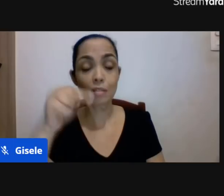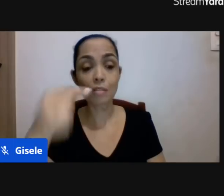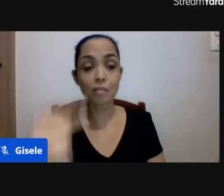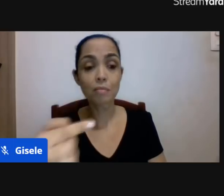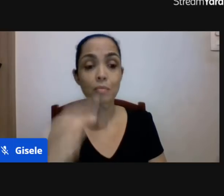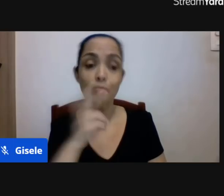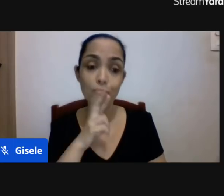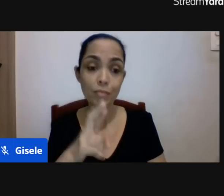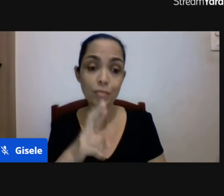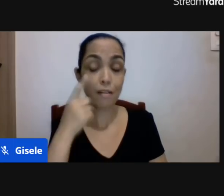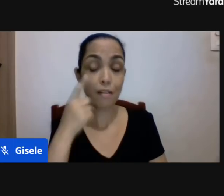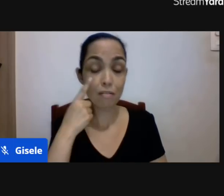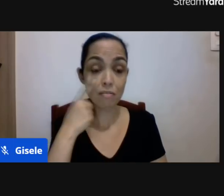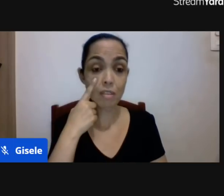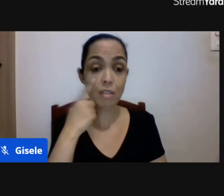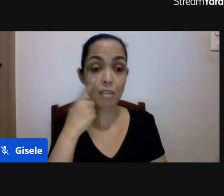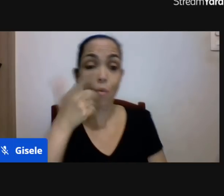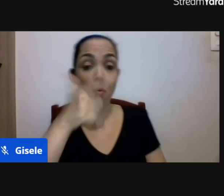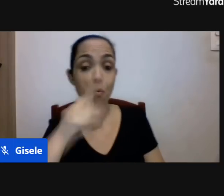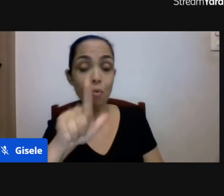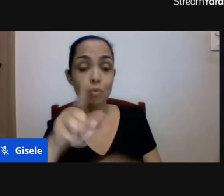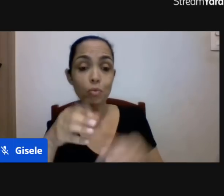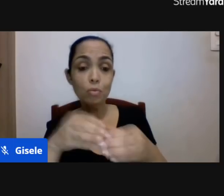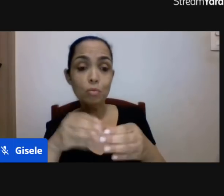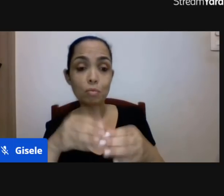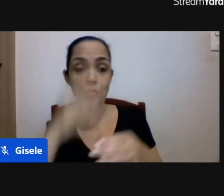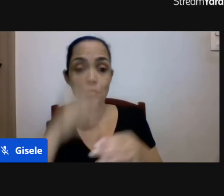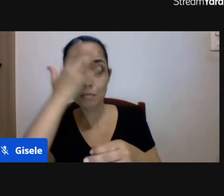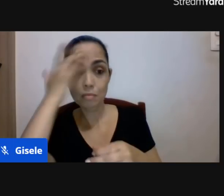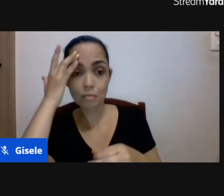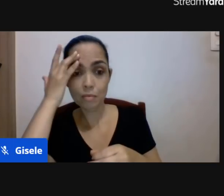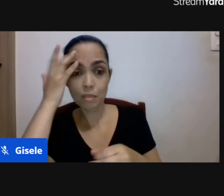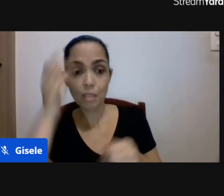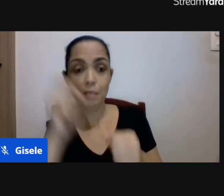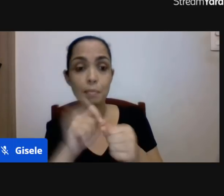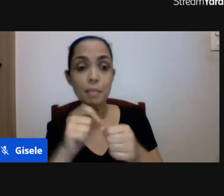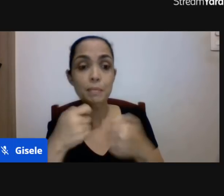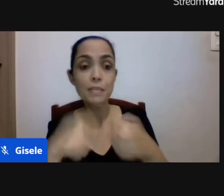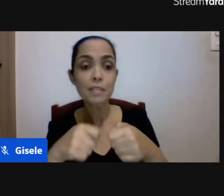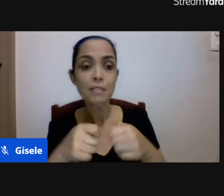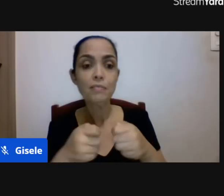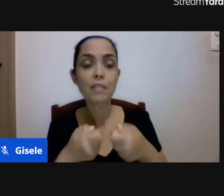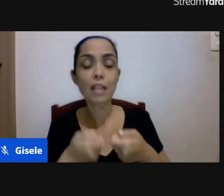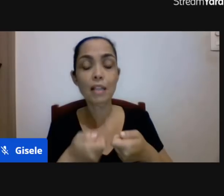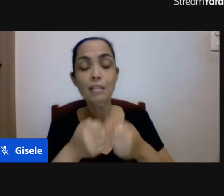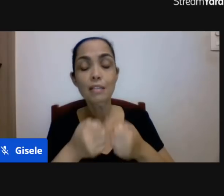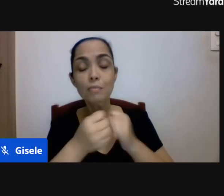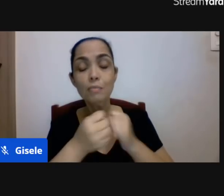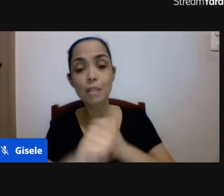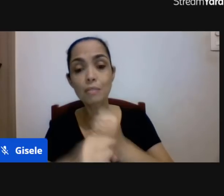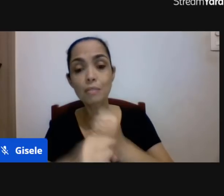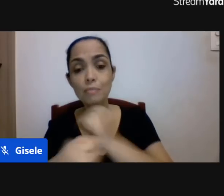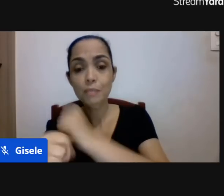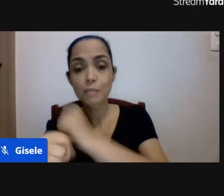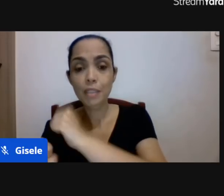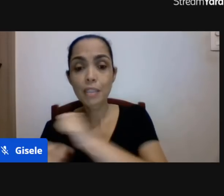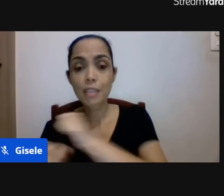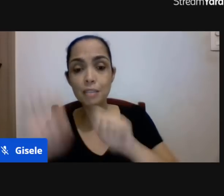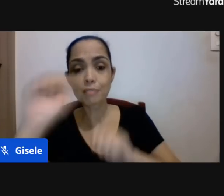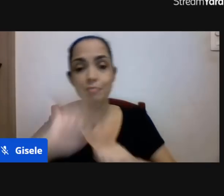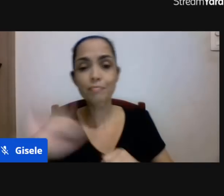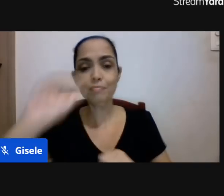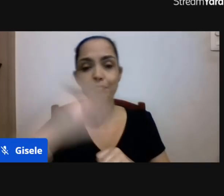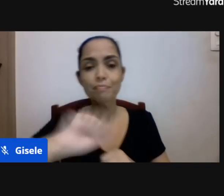se suspendeu essas atividades presenciais, deve ser realizada a limpeza dessa sala, uma limpeza geral nessa sala, porque aquele ambiente pode